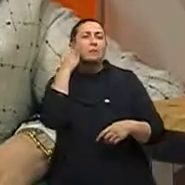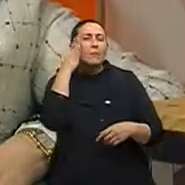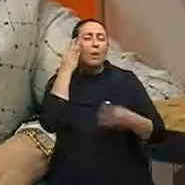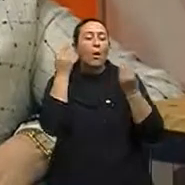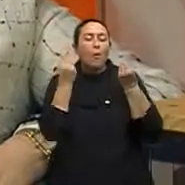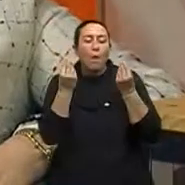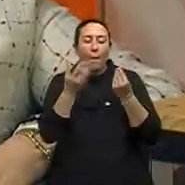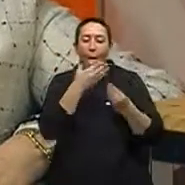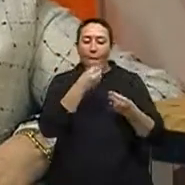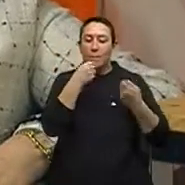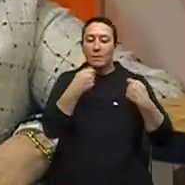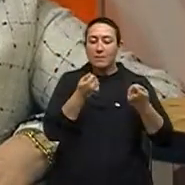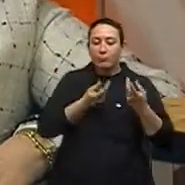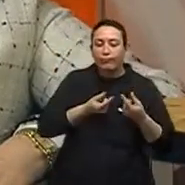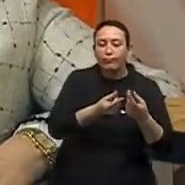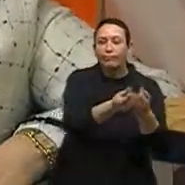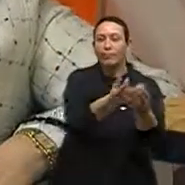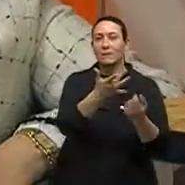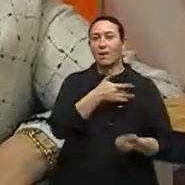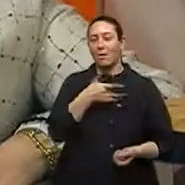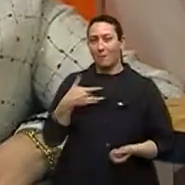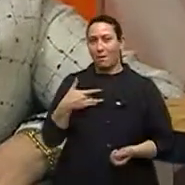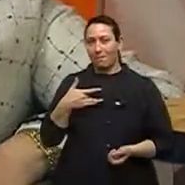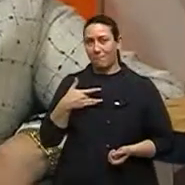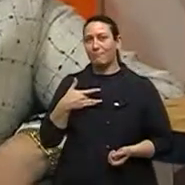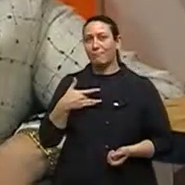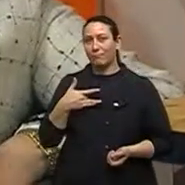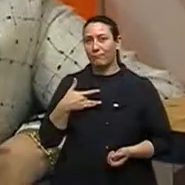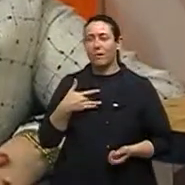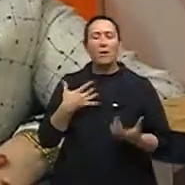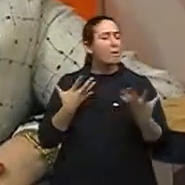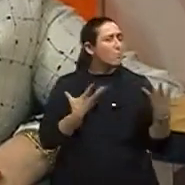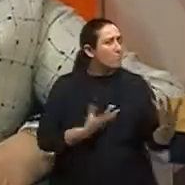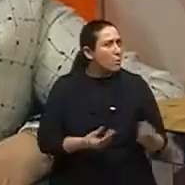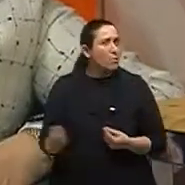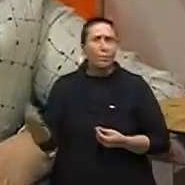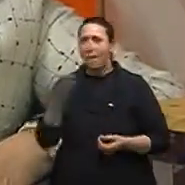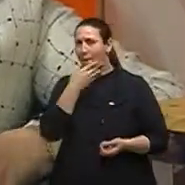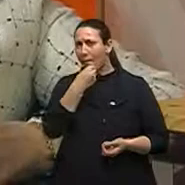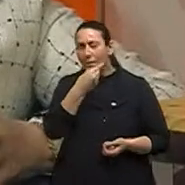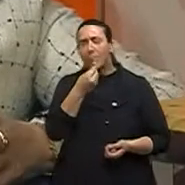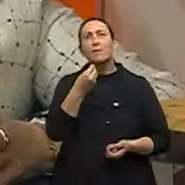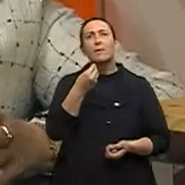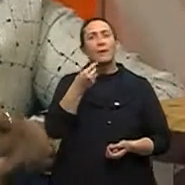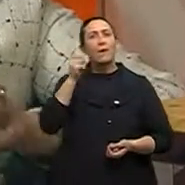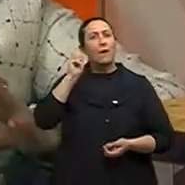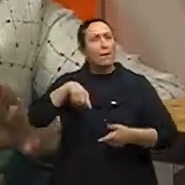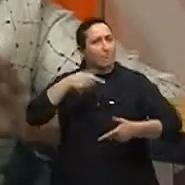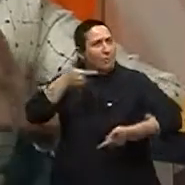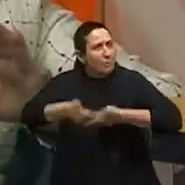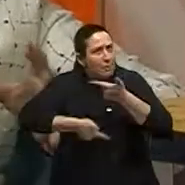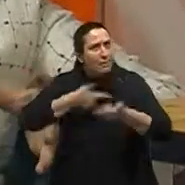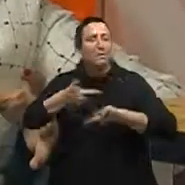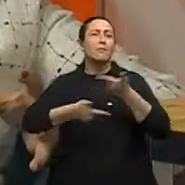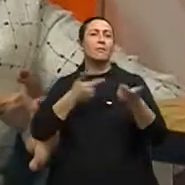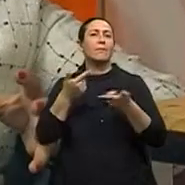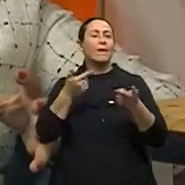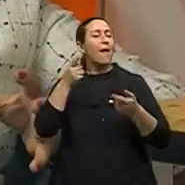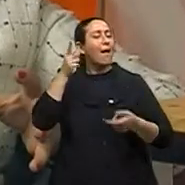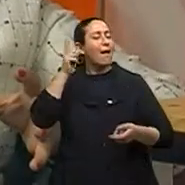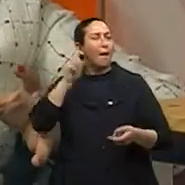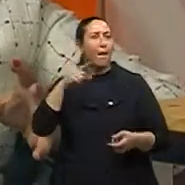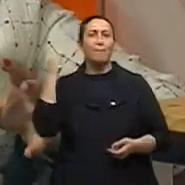homem se mantenha saudável até o final ah ok para muitos homens Isabel o fato de trabalhar parece que é o fator